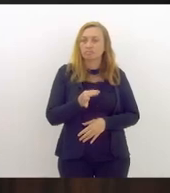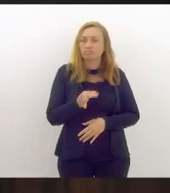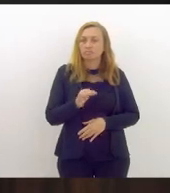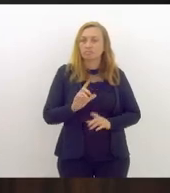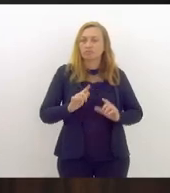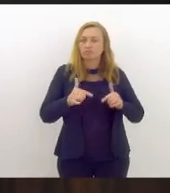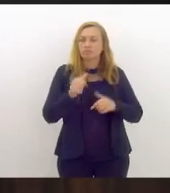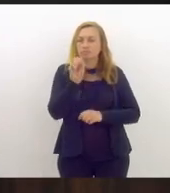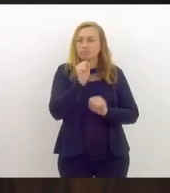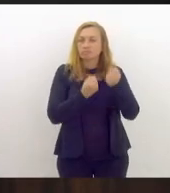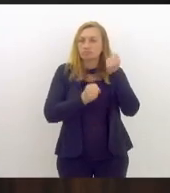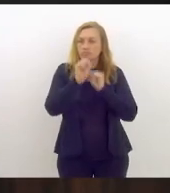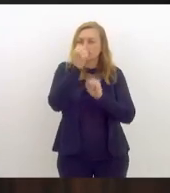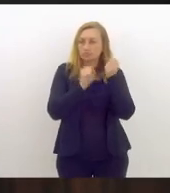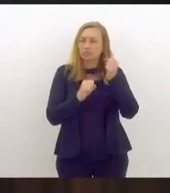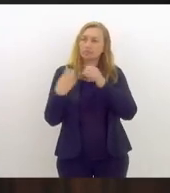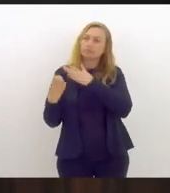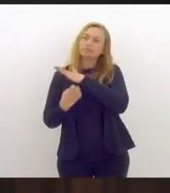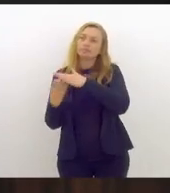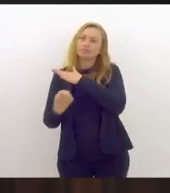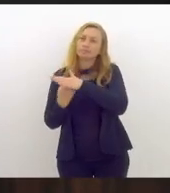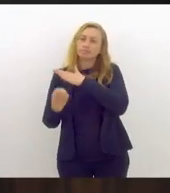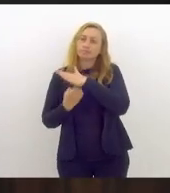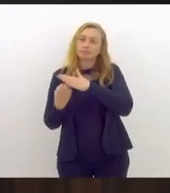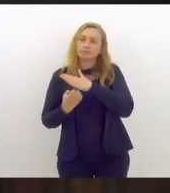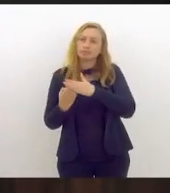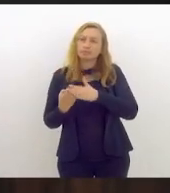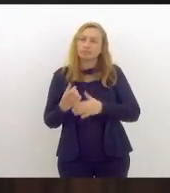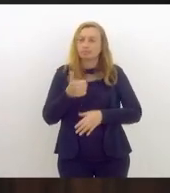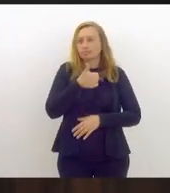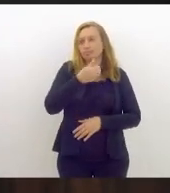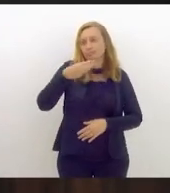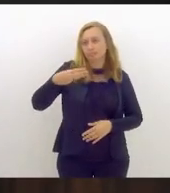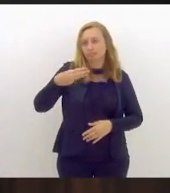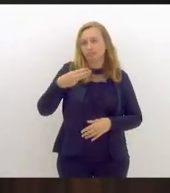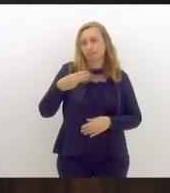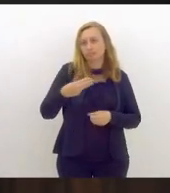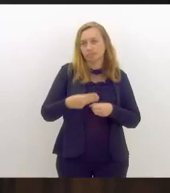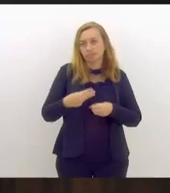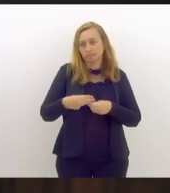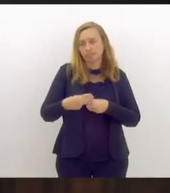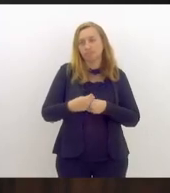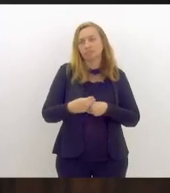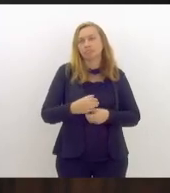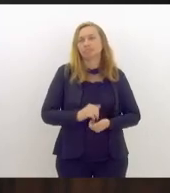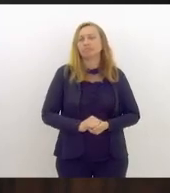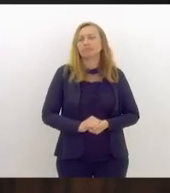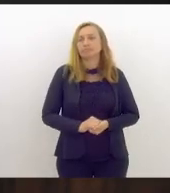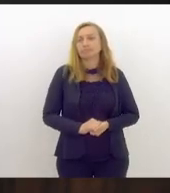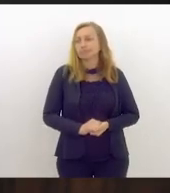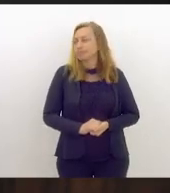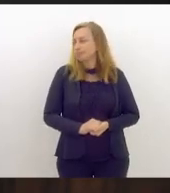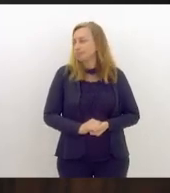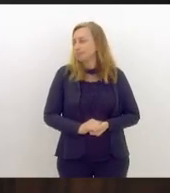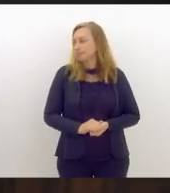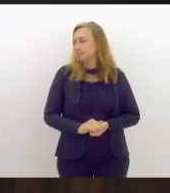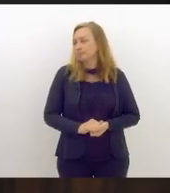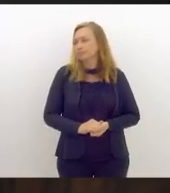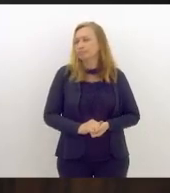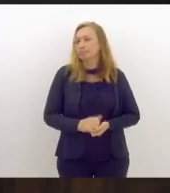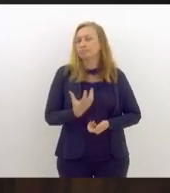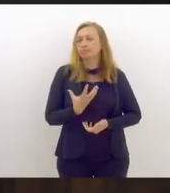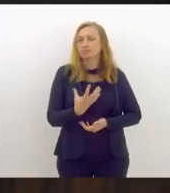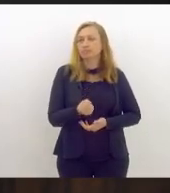indústrias, das empresas, nos 13 municípios. São 13 municípios. Recebi